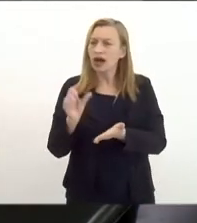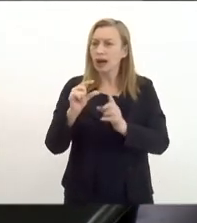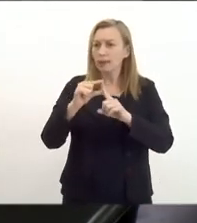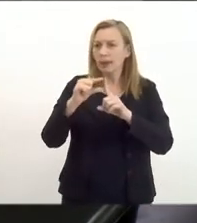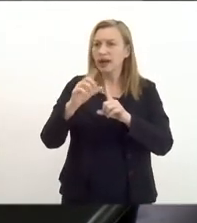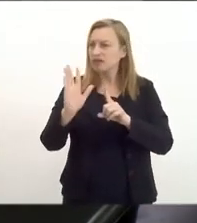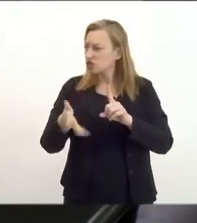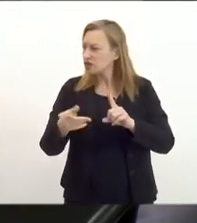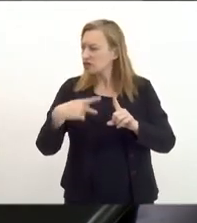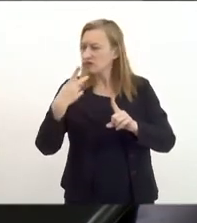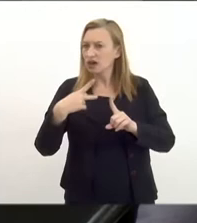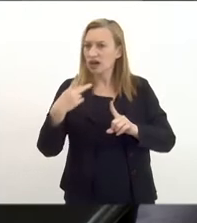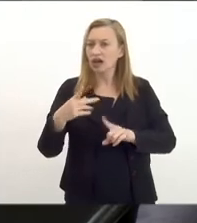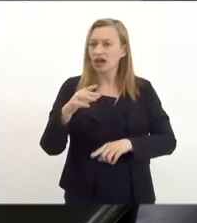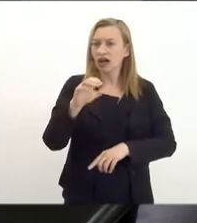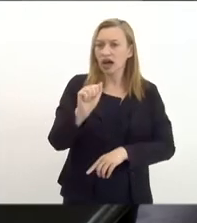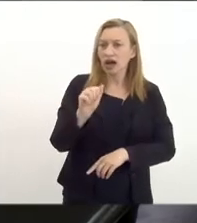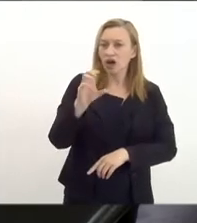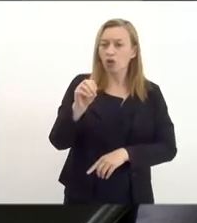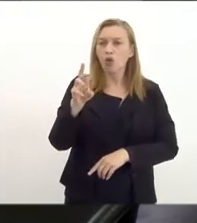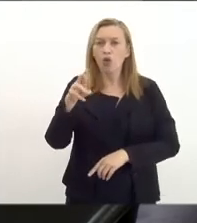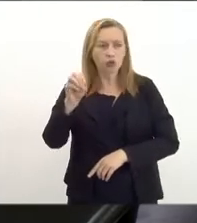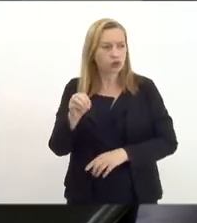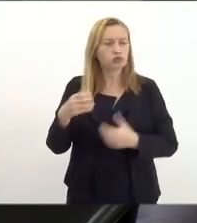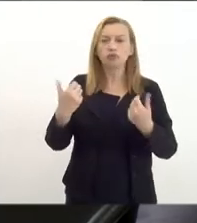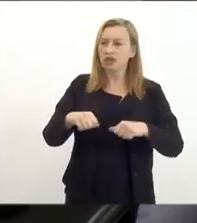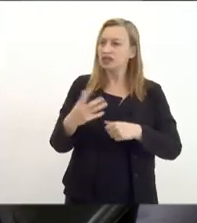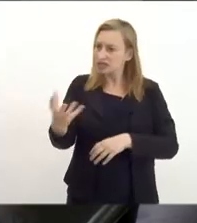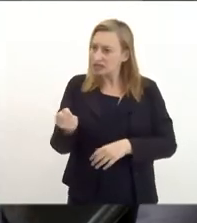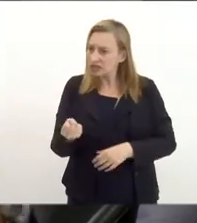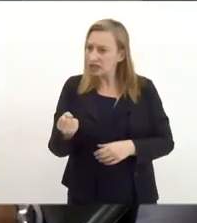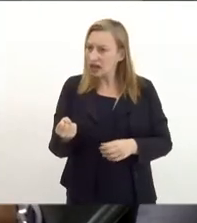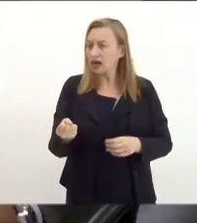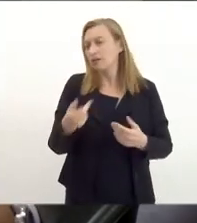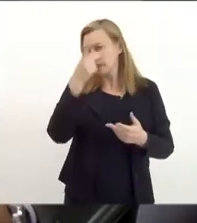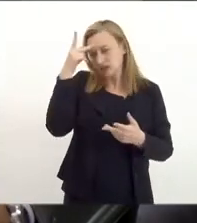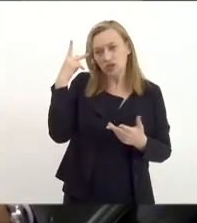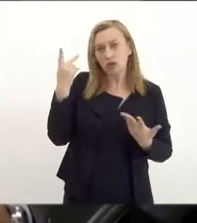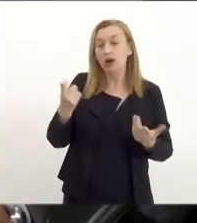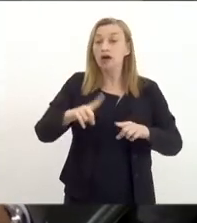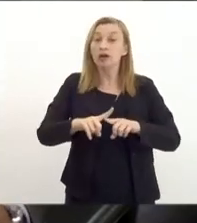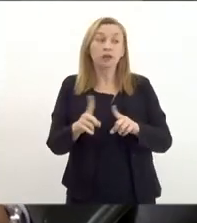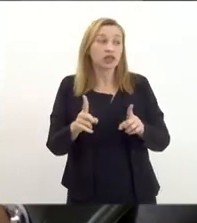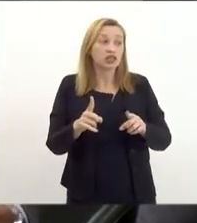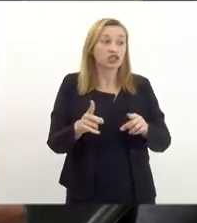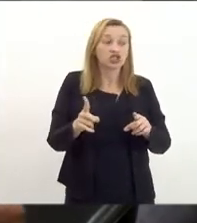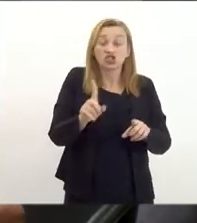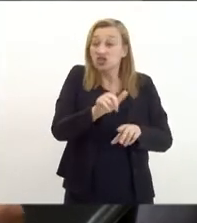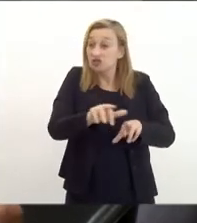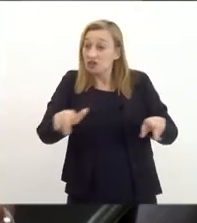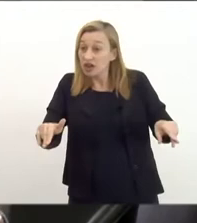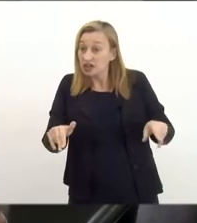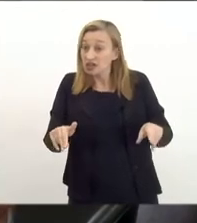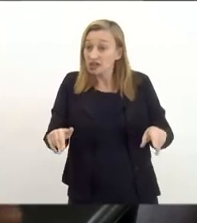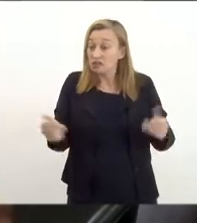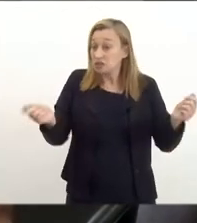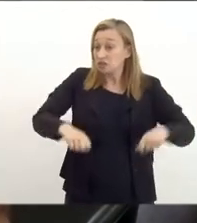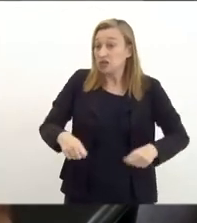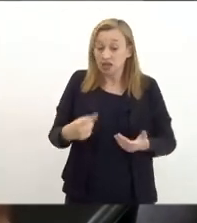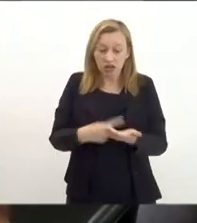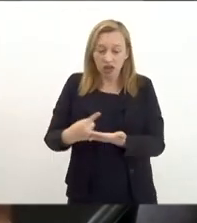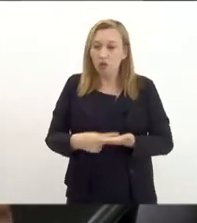diz acordo alguém ficar aceitar pra gente tem diversas possibilidade de fazer acordo